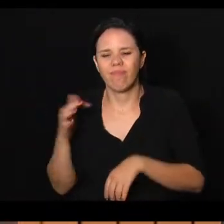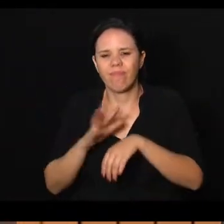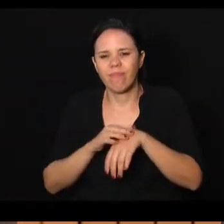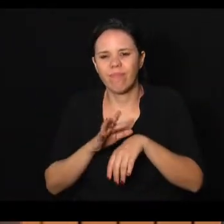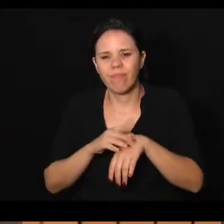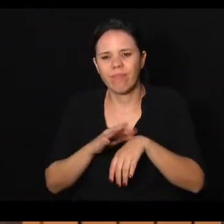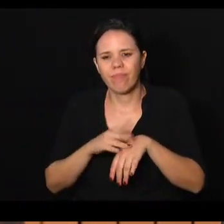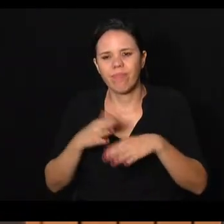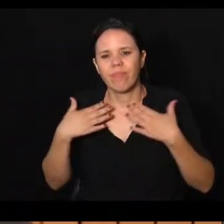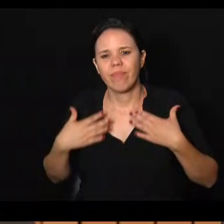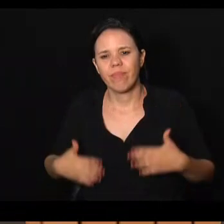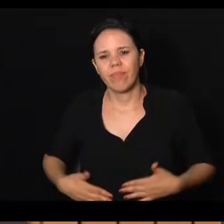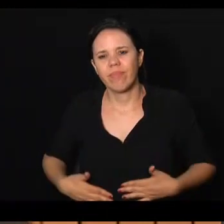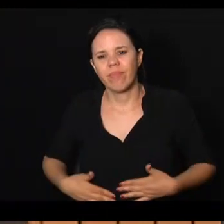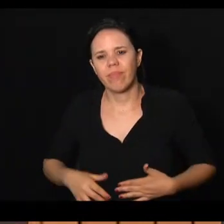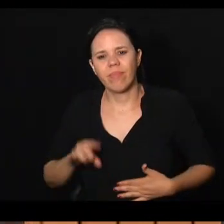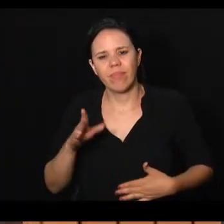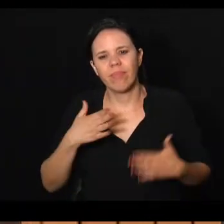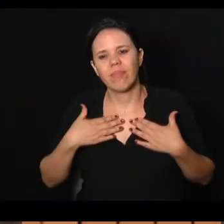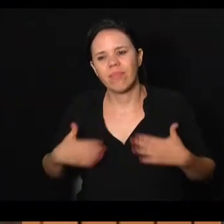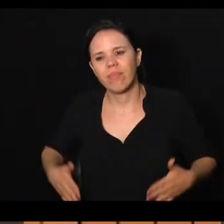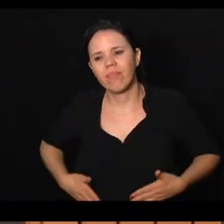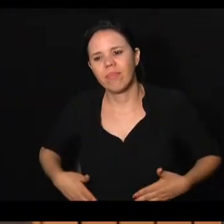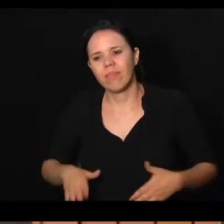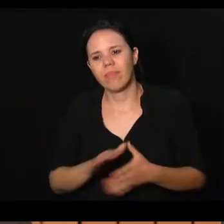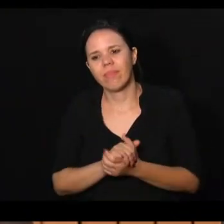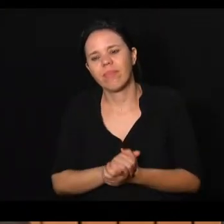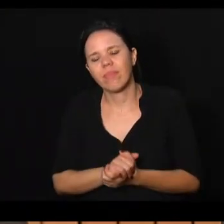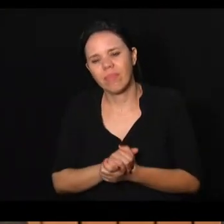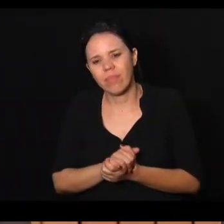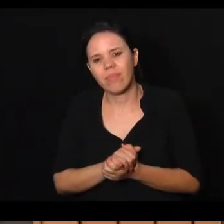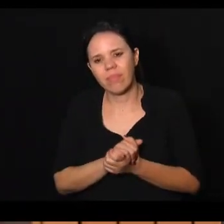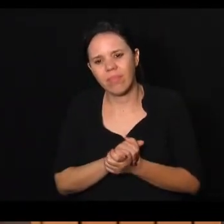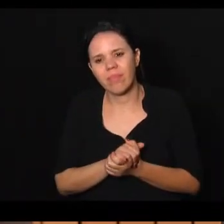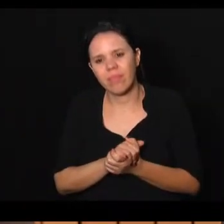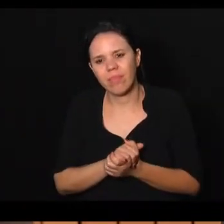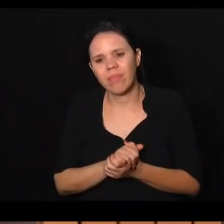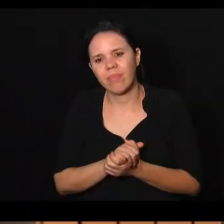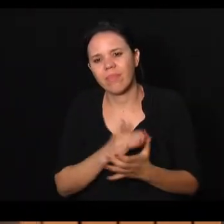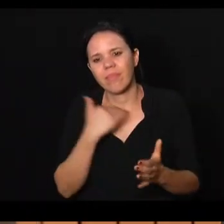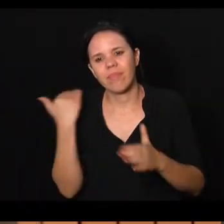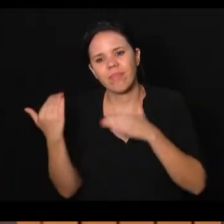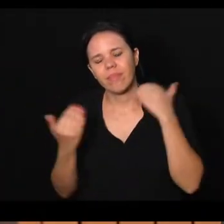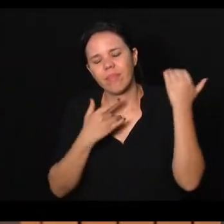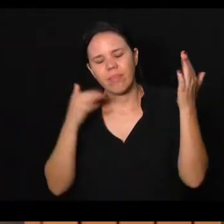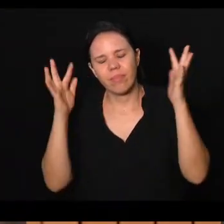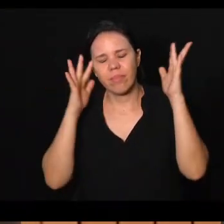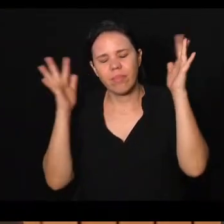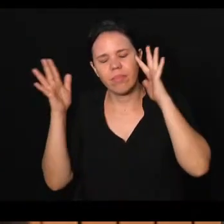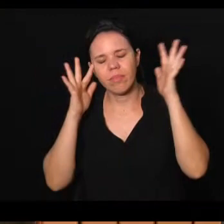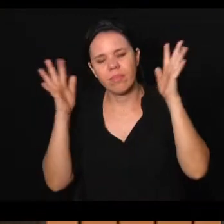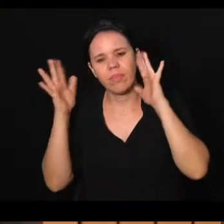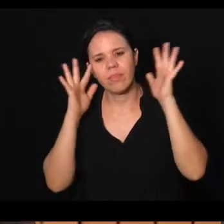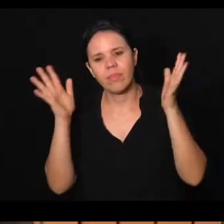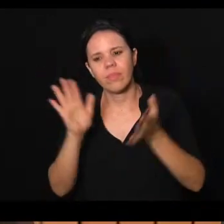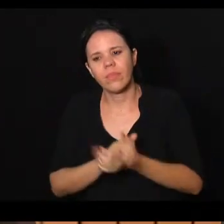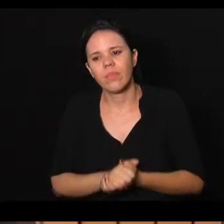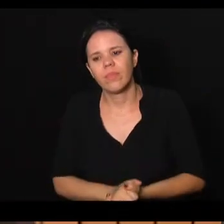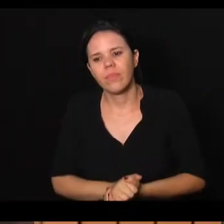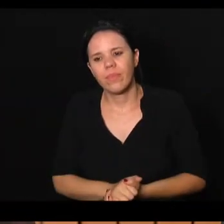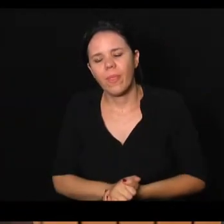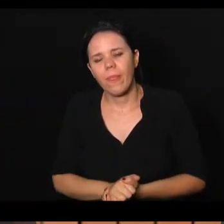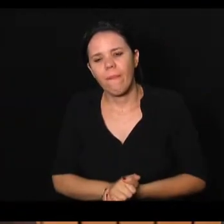corpo. Mas ele não machucou só o meu corpo. Ele também sepultou os meus sonhos. O abuso